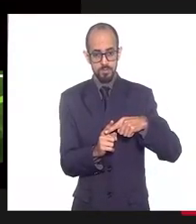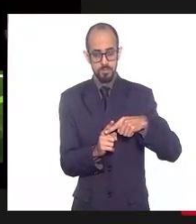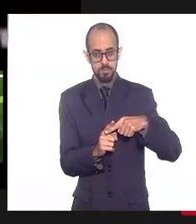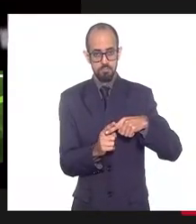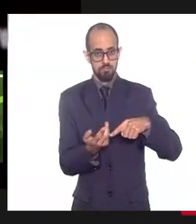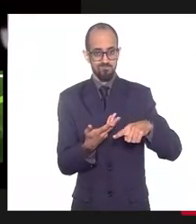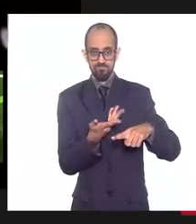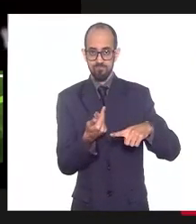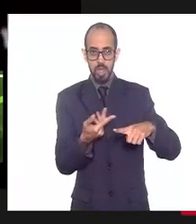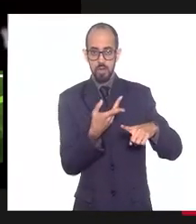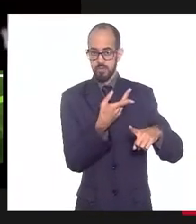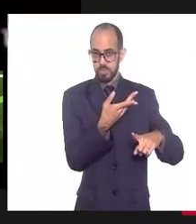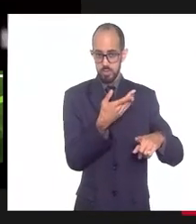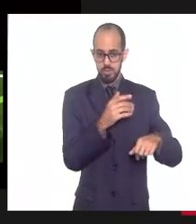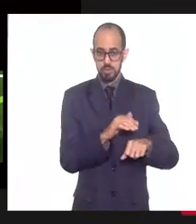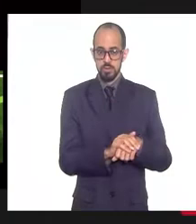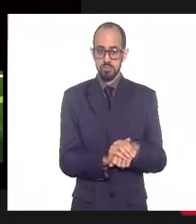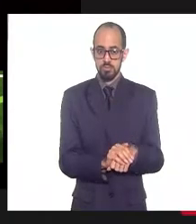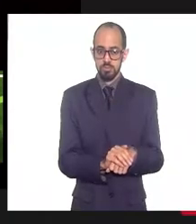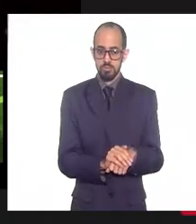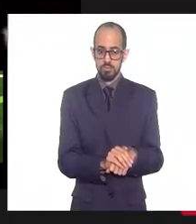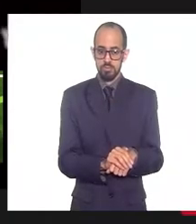fenomenais.